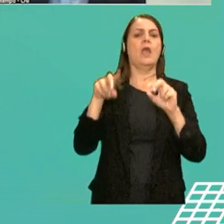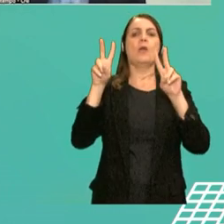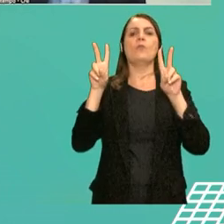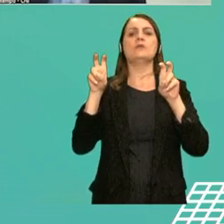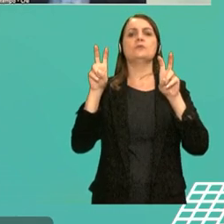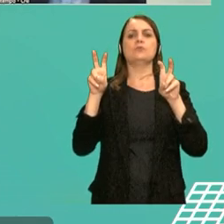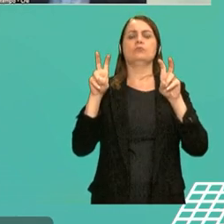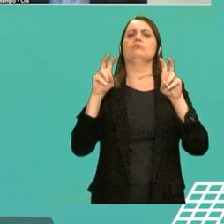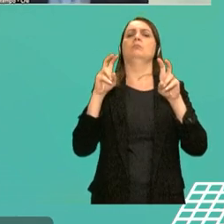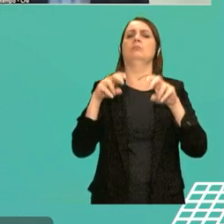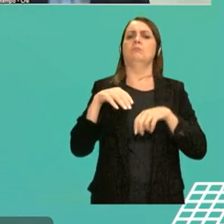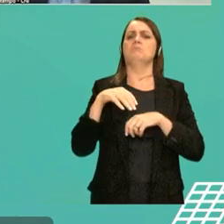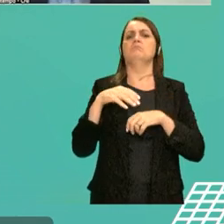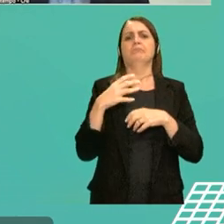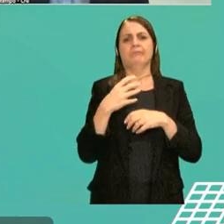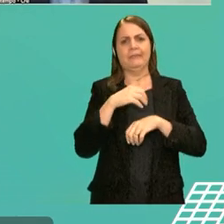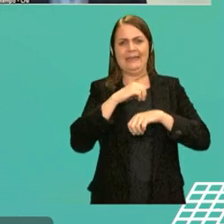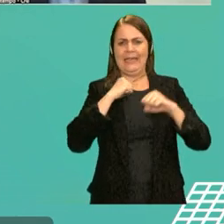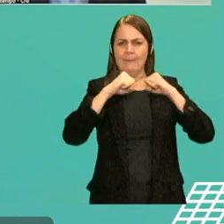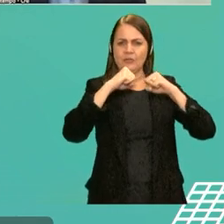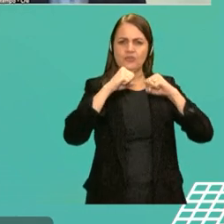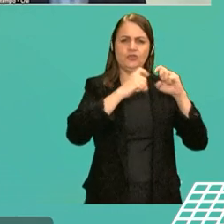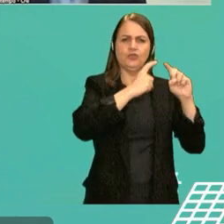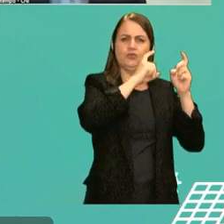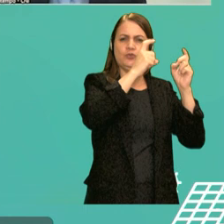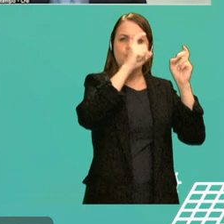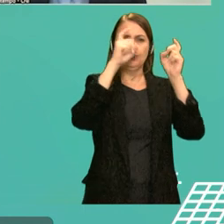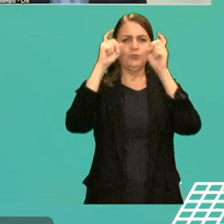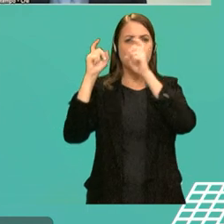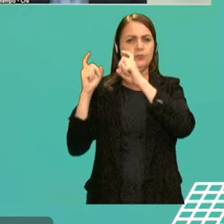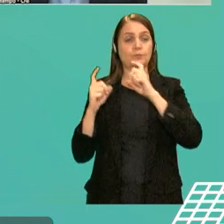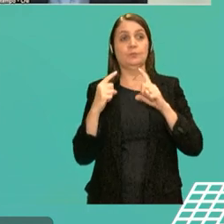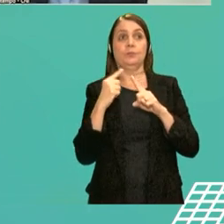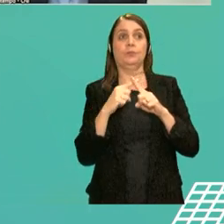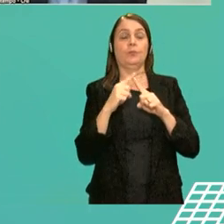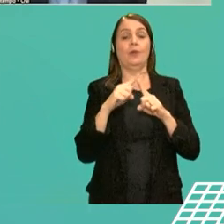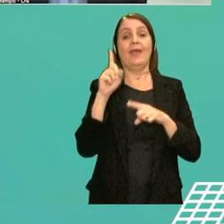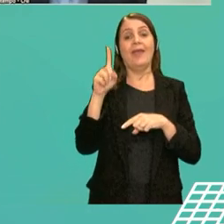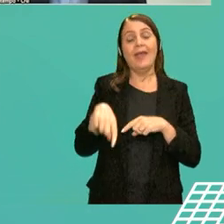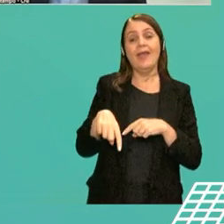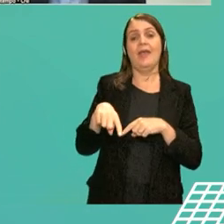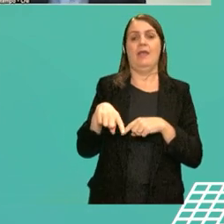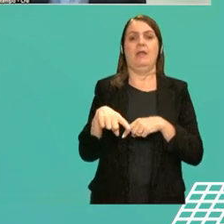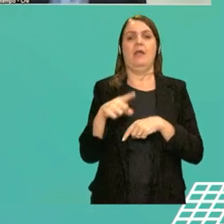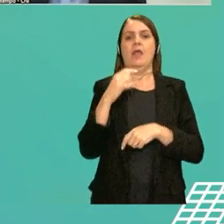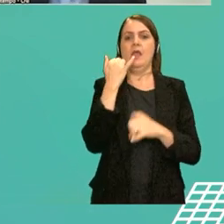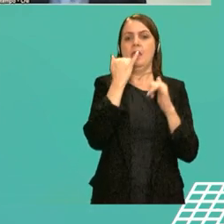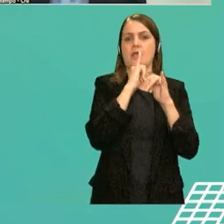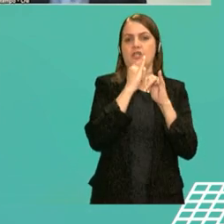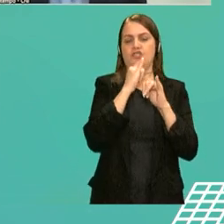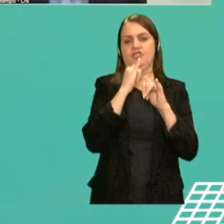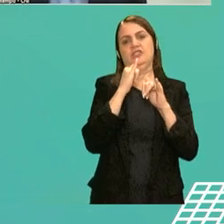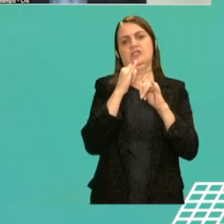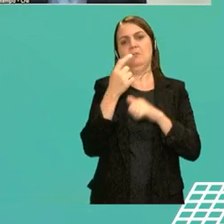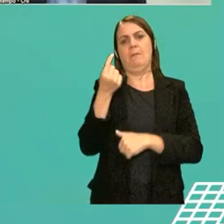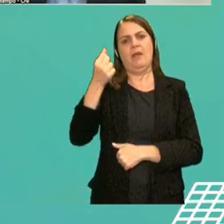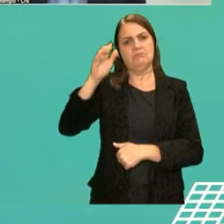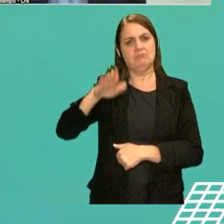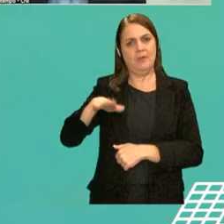debatido, é considerado por muitos a energia mais barata, de que forma que você pode trabalhar com